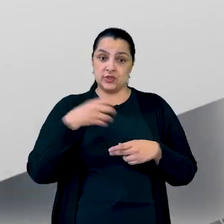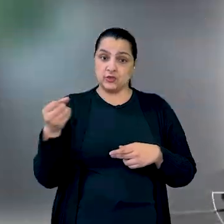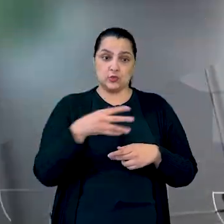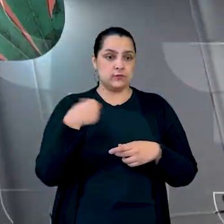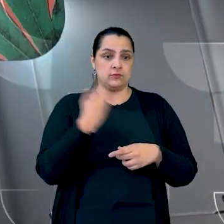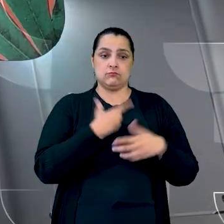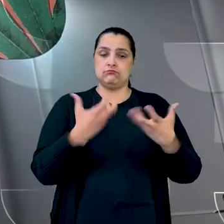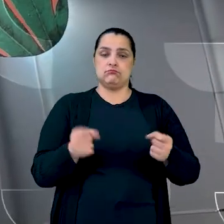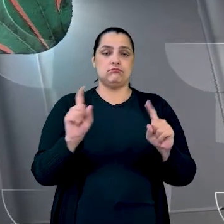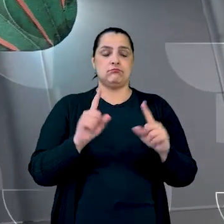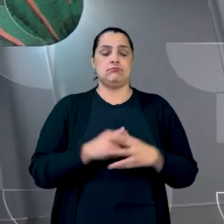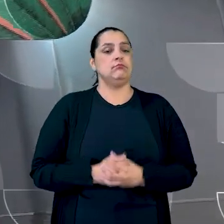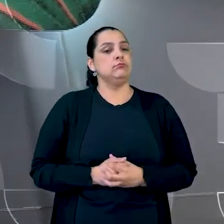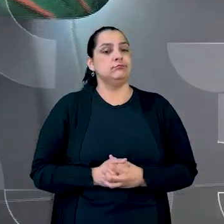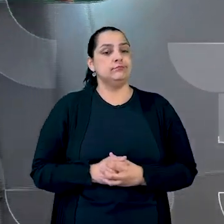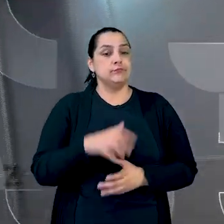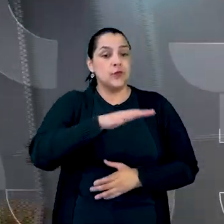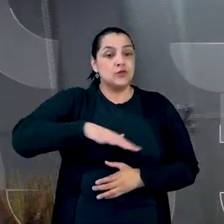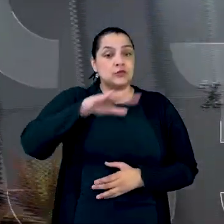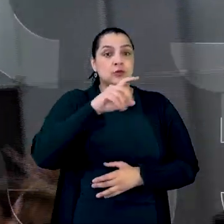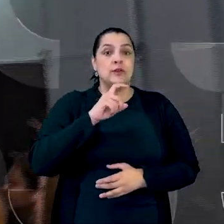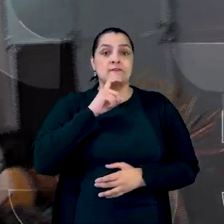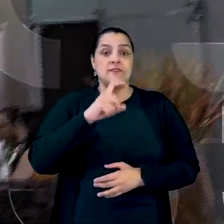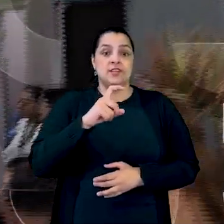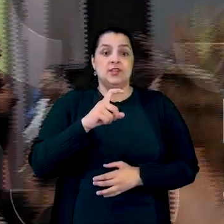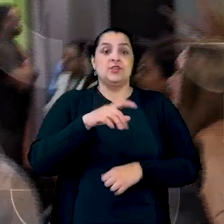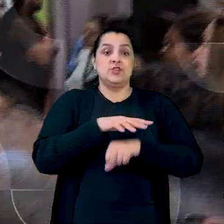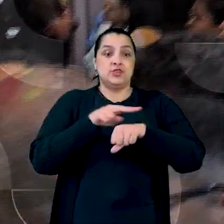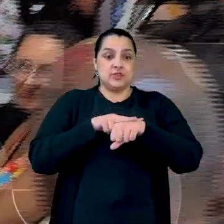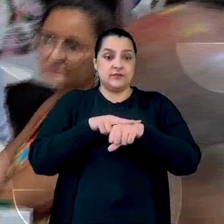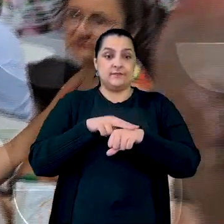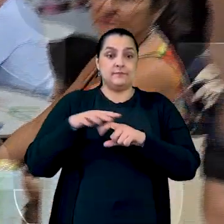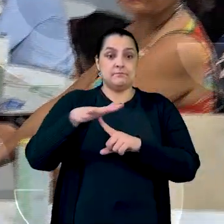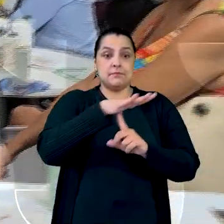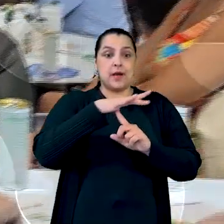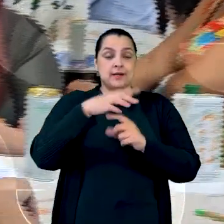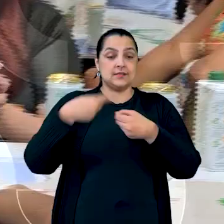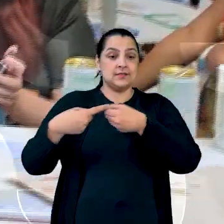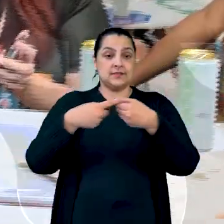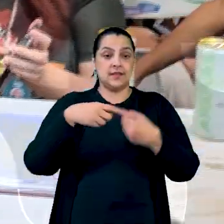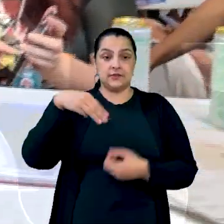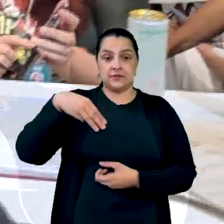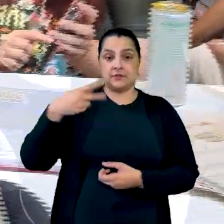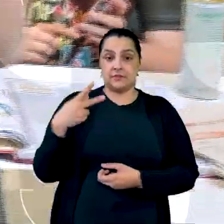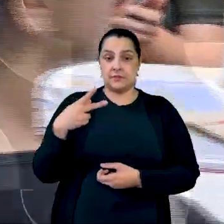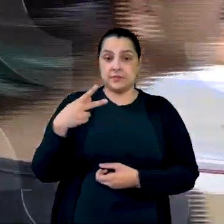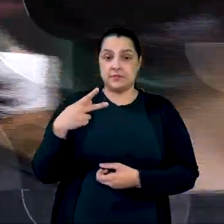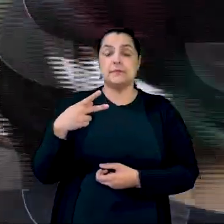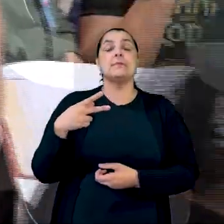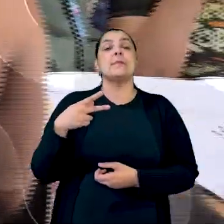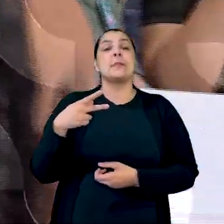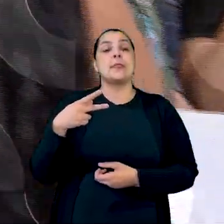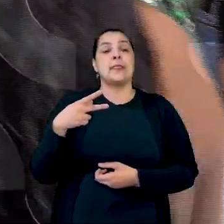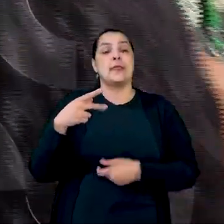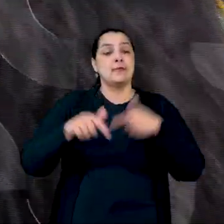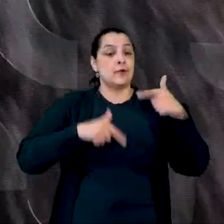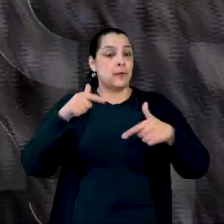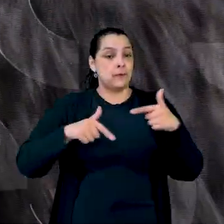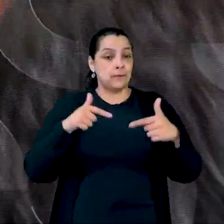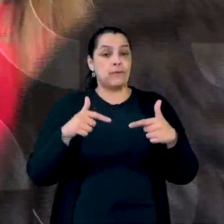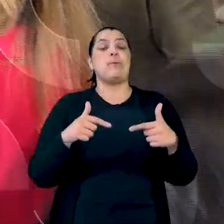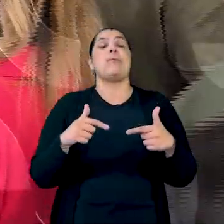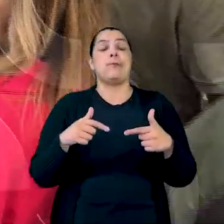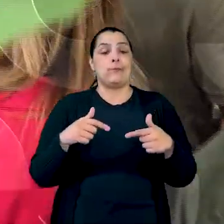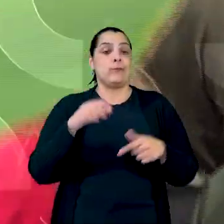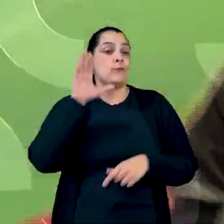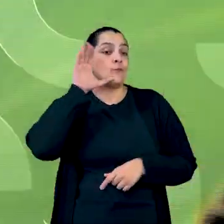roupagem. Na Zona Verde, dentro do Parque da Cidade, o Ministério Público do Trabalho discutiu as denúncias feitas